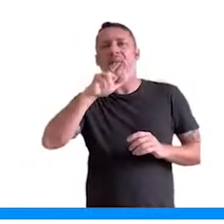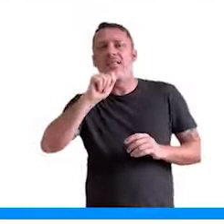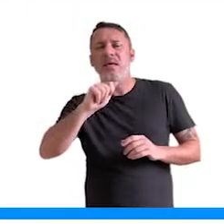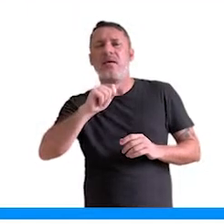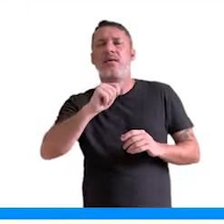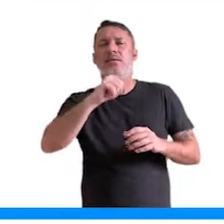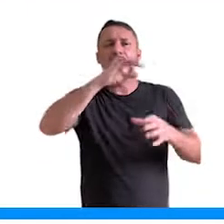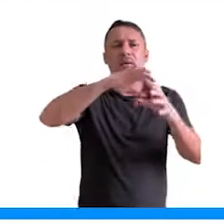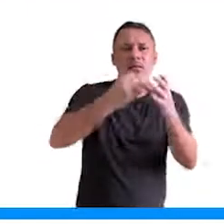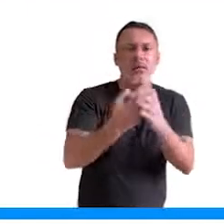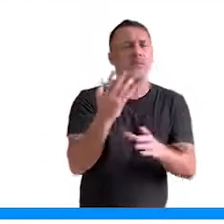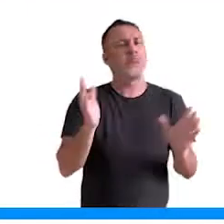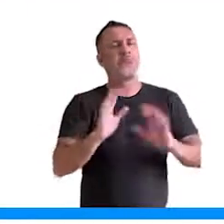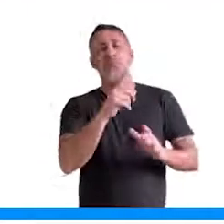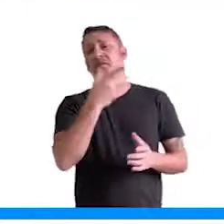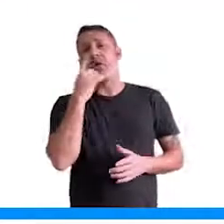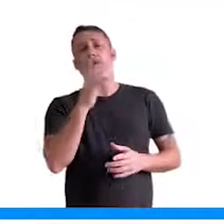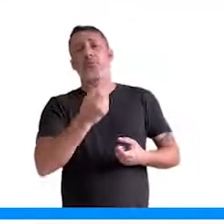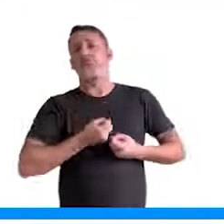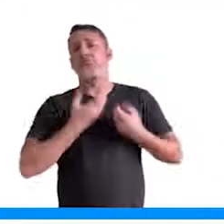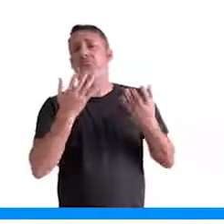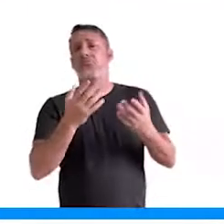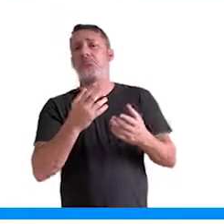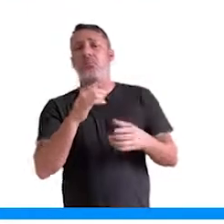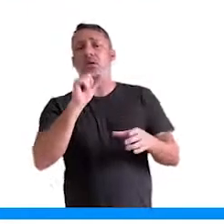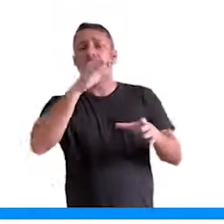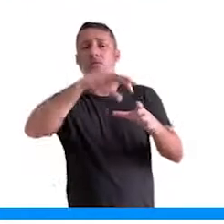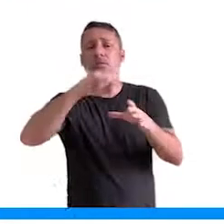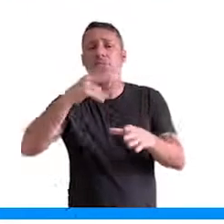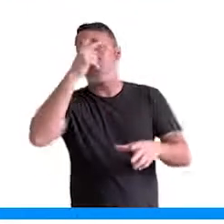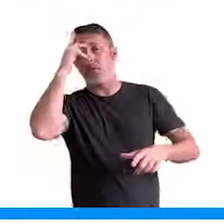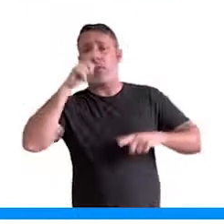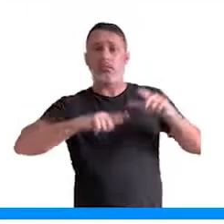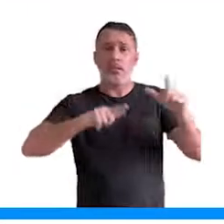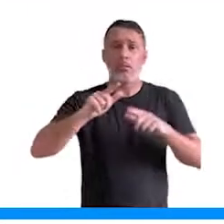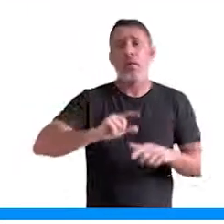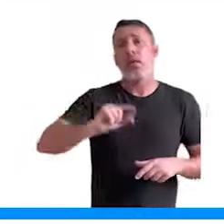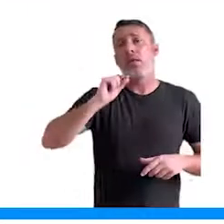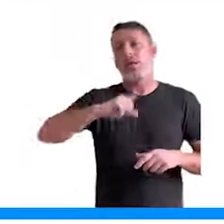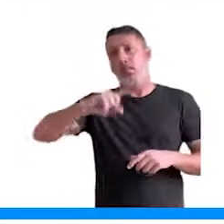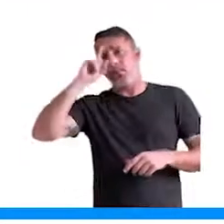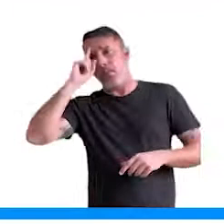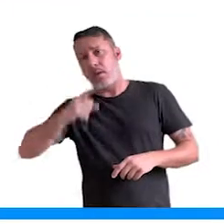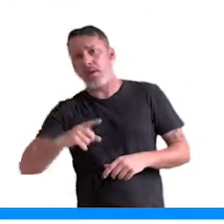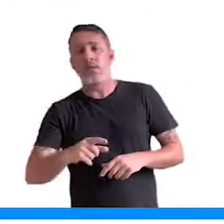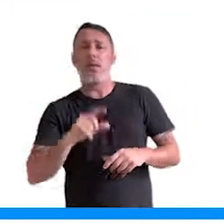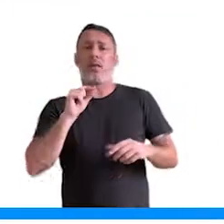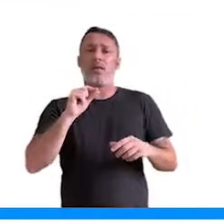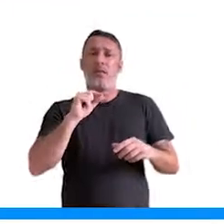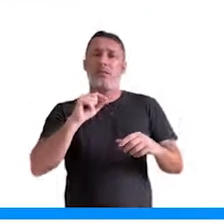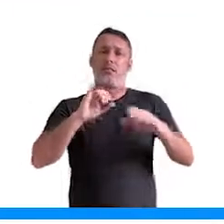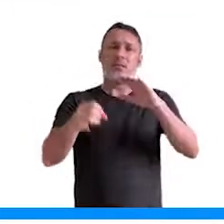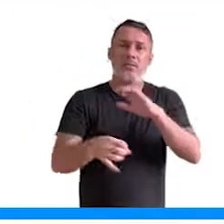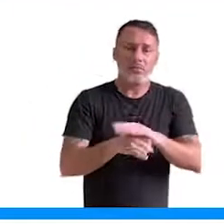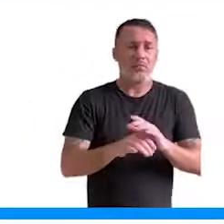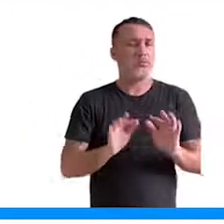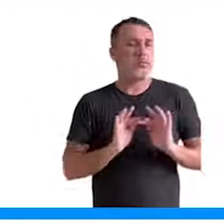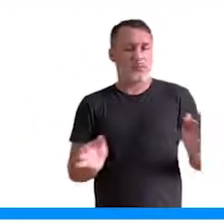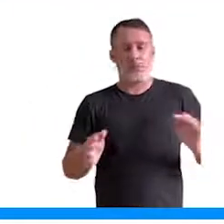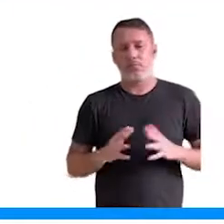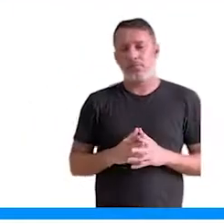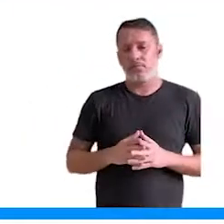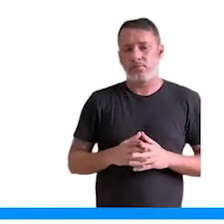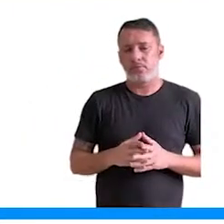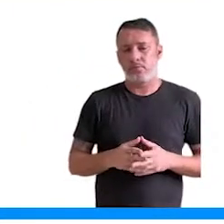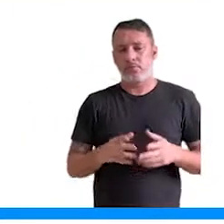plantada a cana. Só está falando que se planta a cana, que tem quem está junto trabalhando nela quem está sobre e quem está debaixo